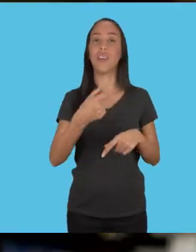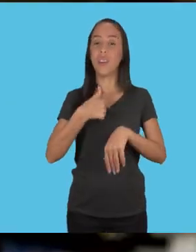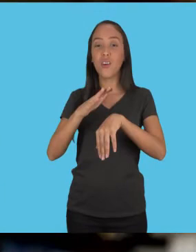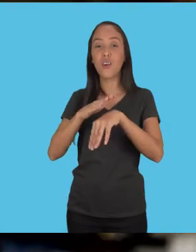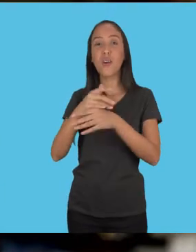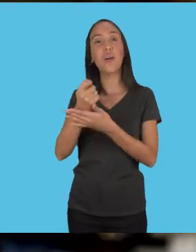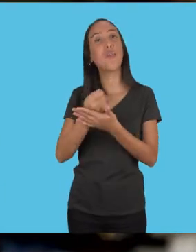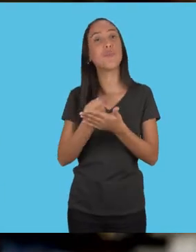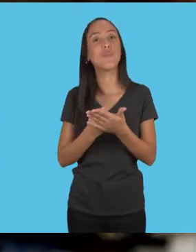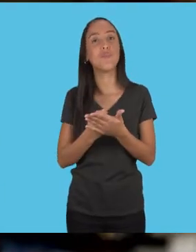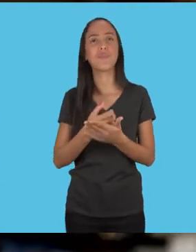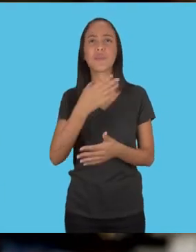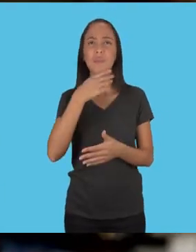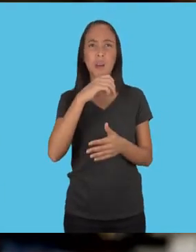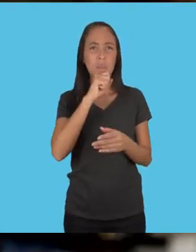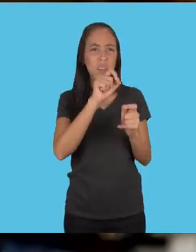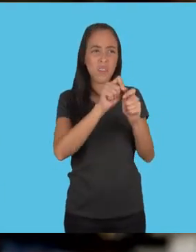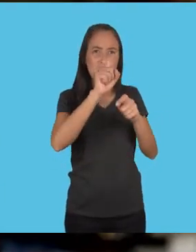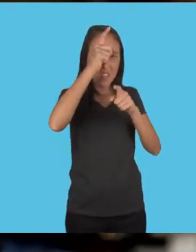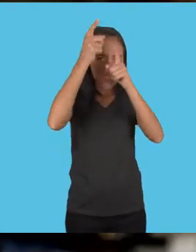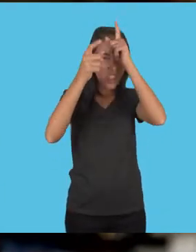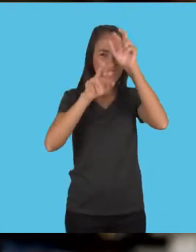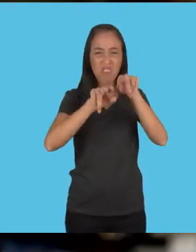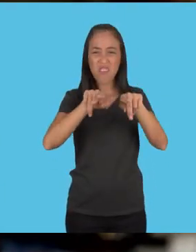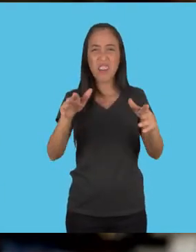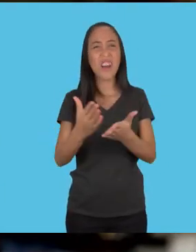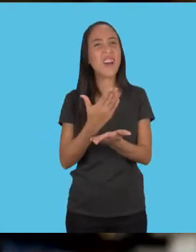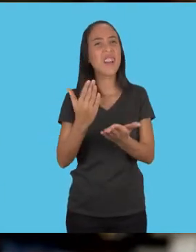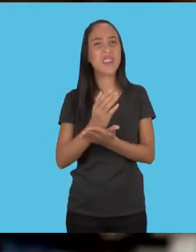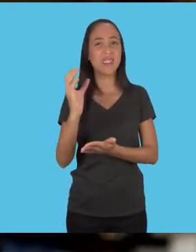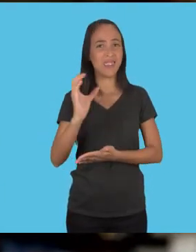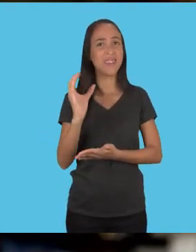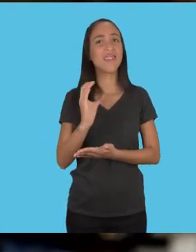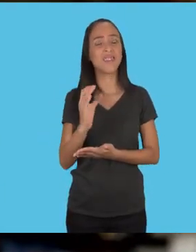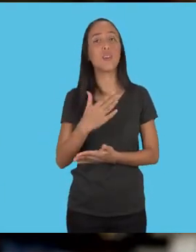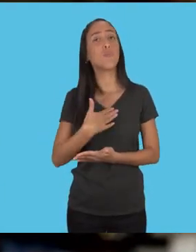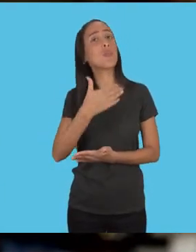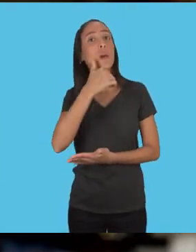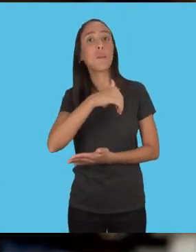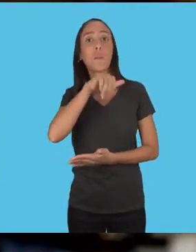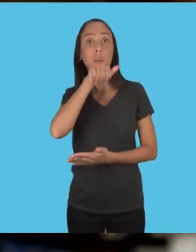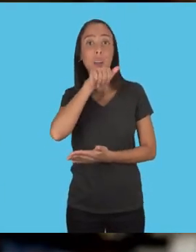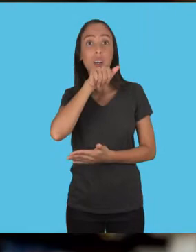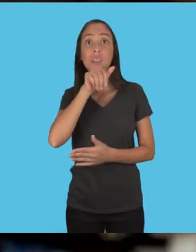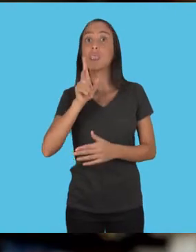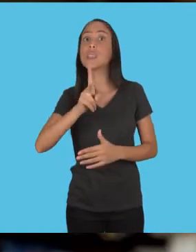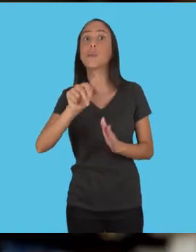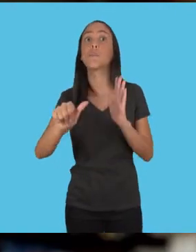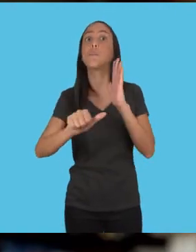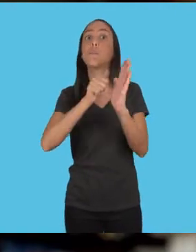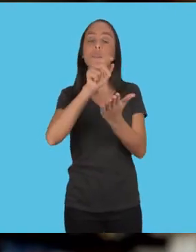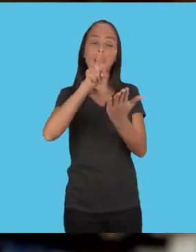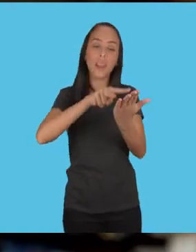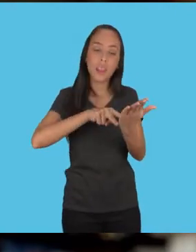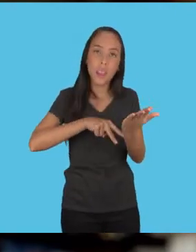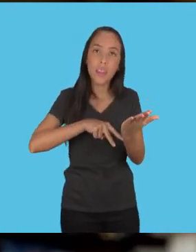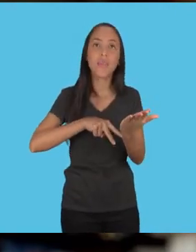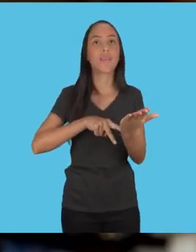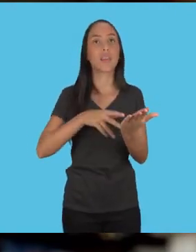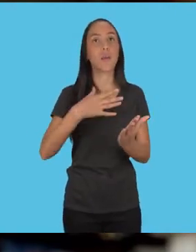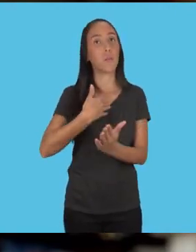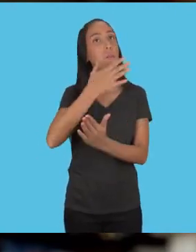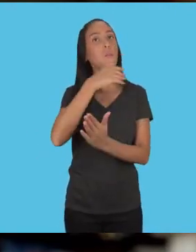papai escreveu vários livros, né, científicos. Então, minha mãe era a primeira leitora, sempre. Ele